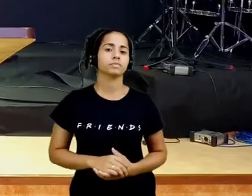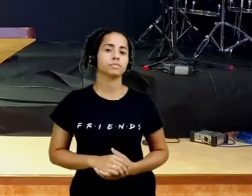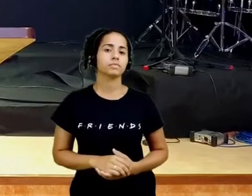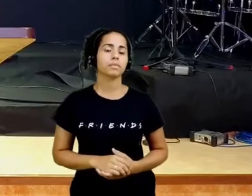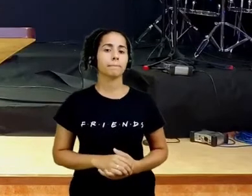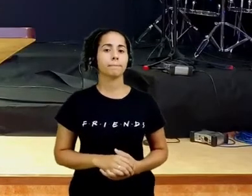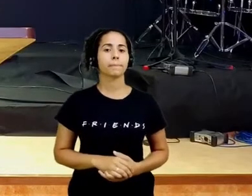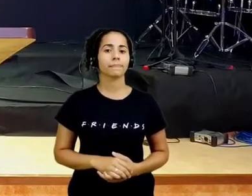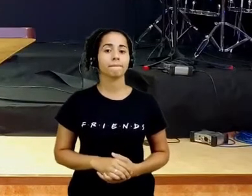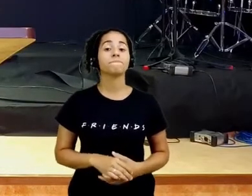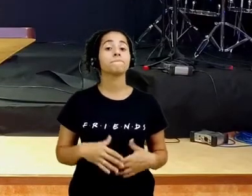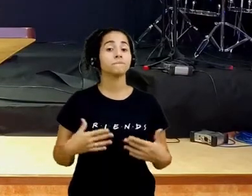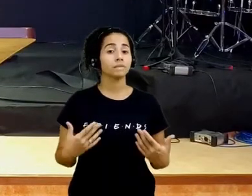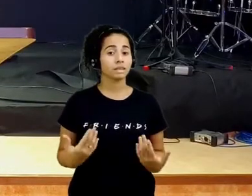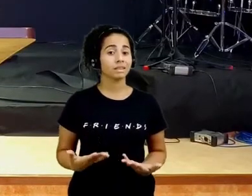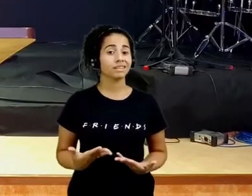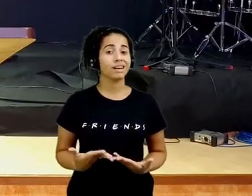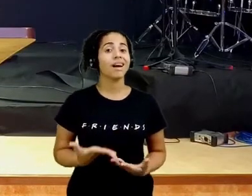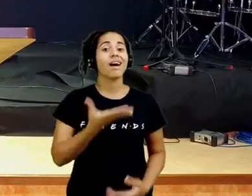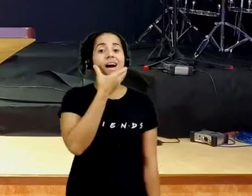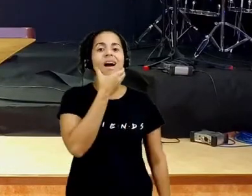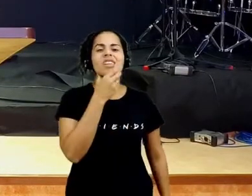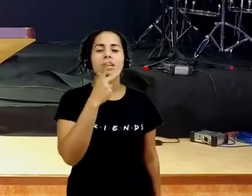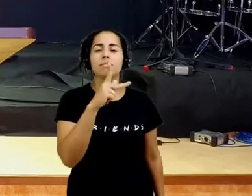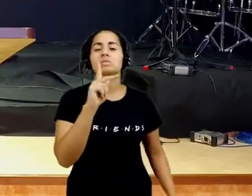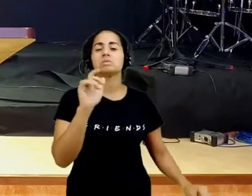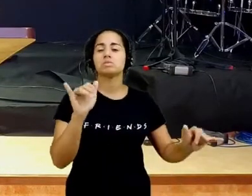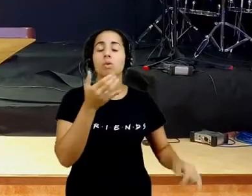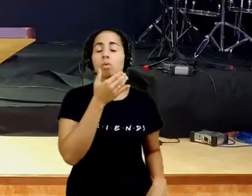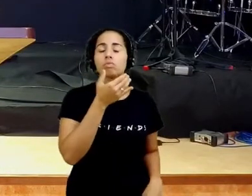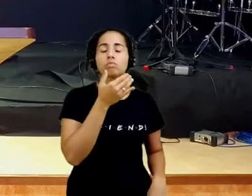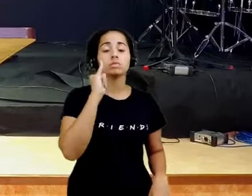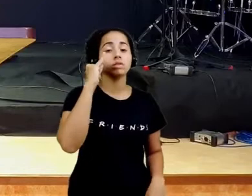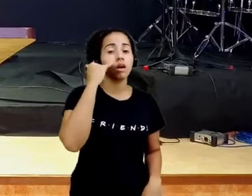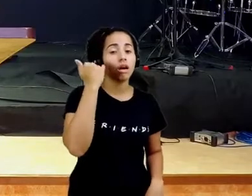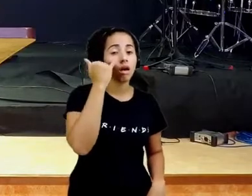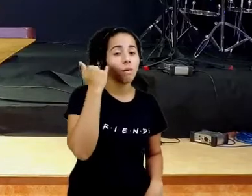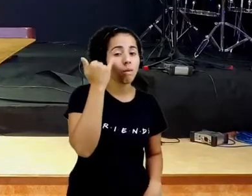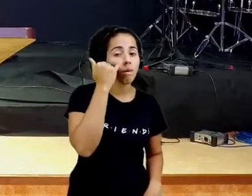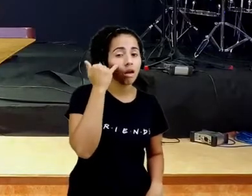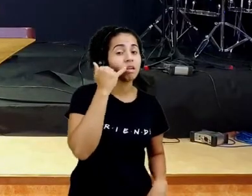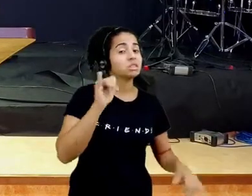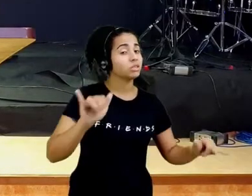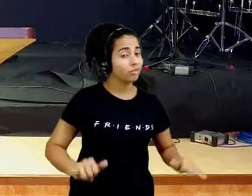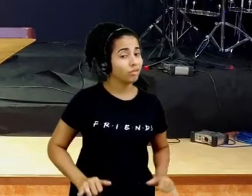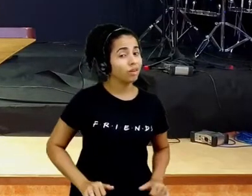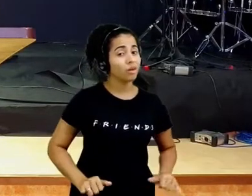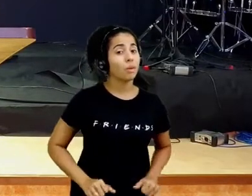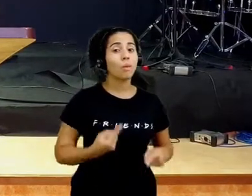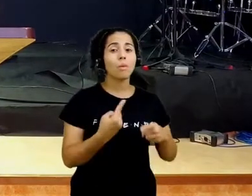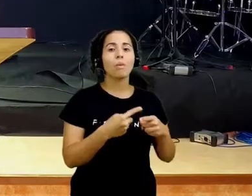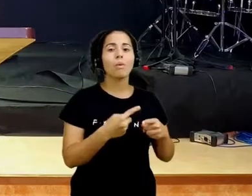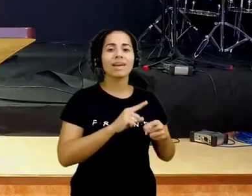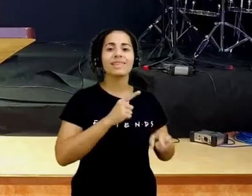esse foi o triste cântico do profeta Jeremias, por causa da destruição de Jerusalém.